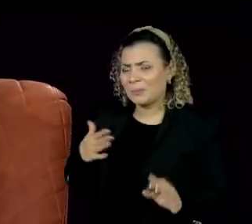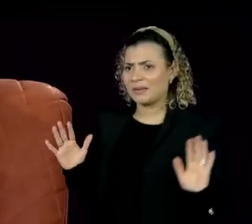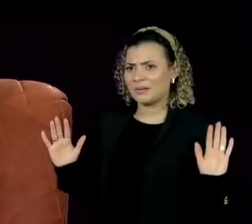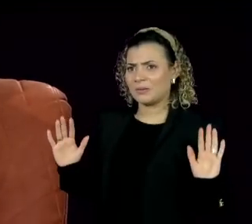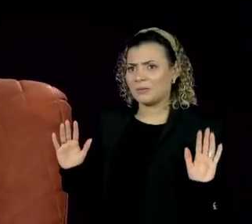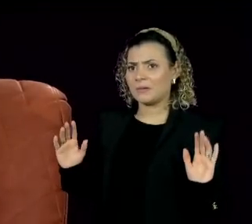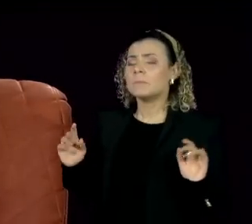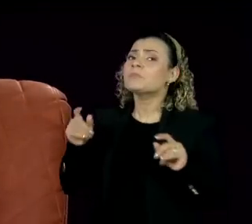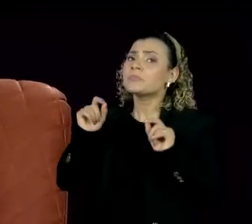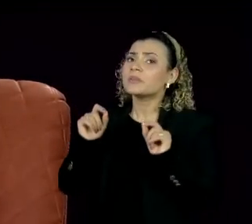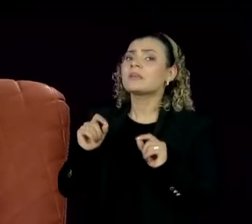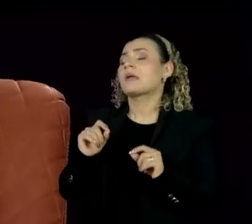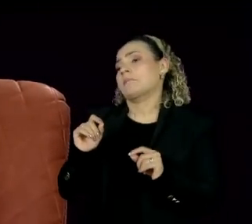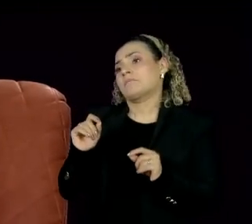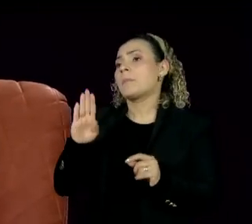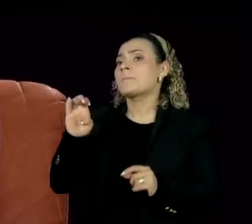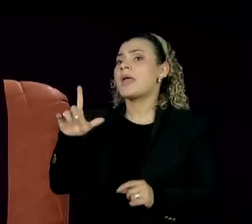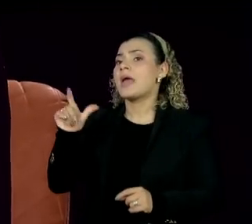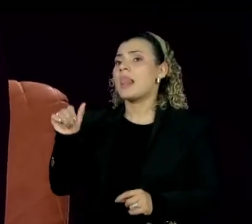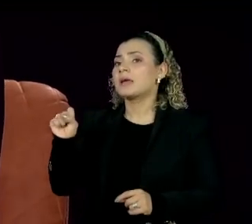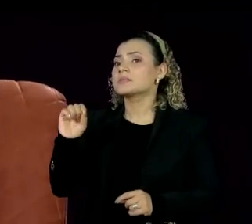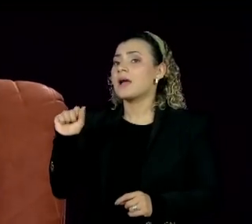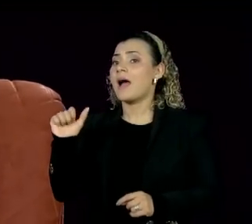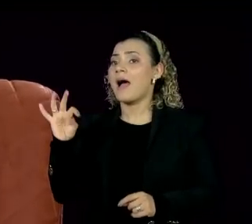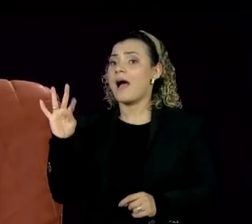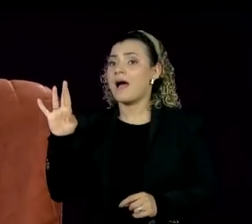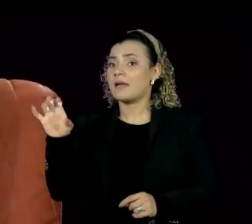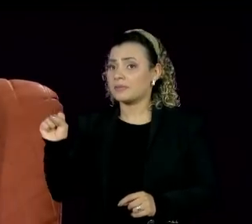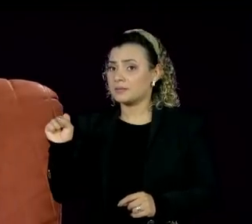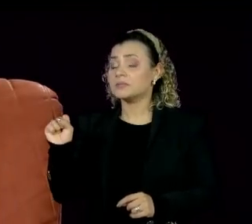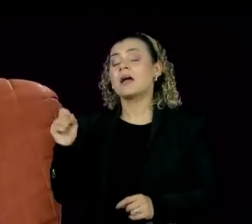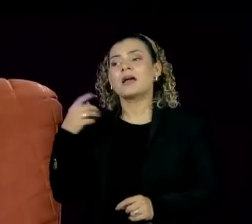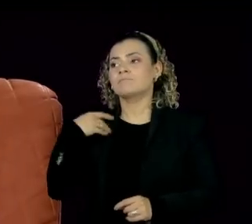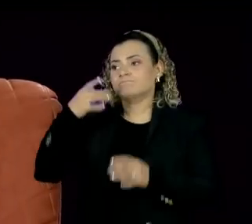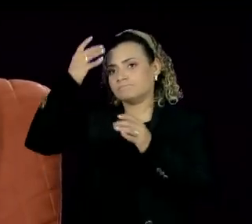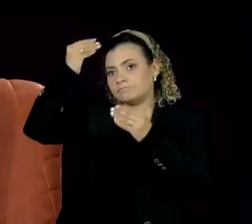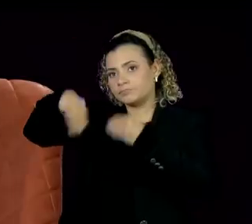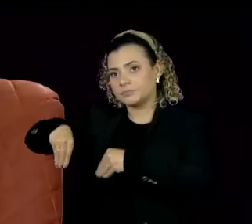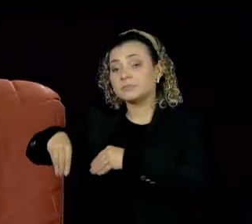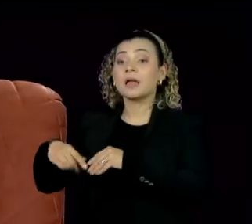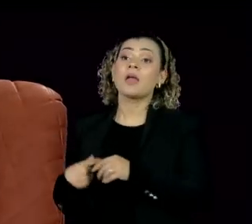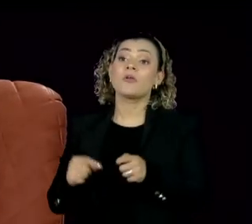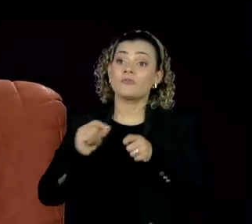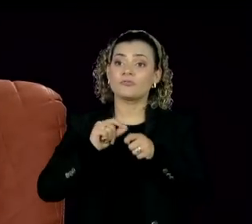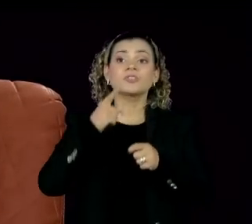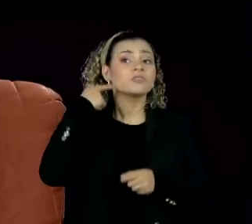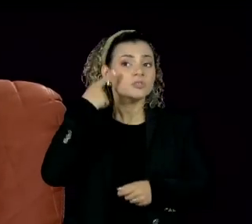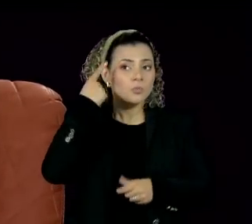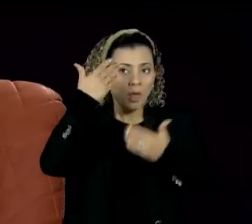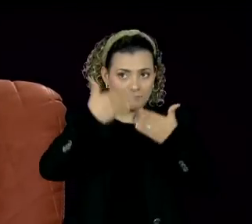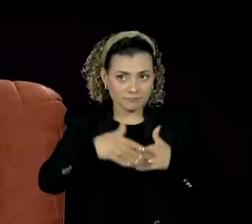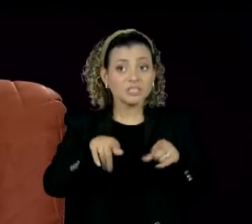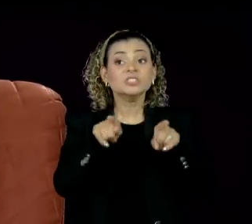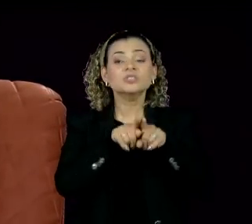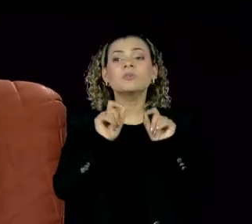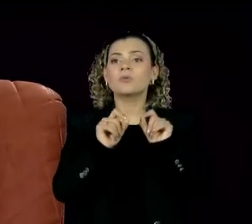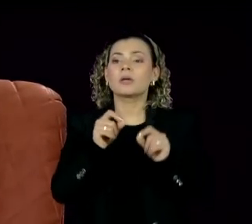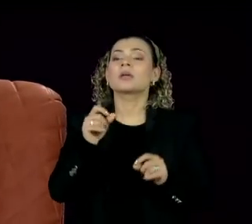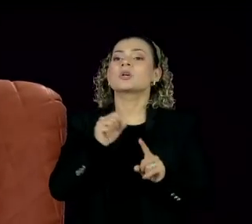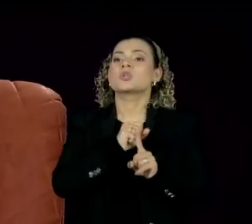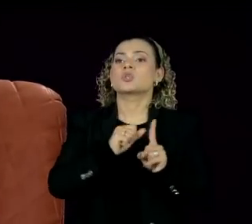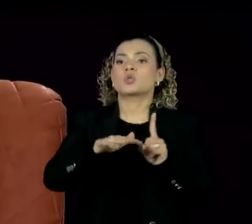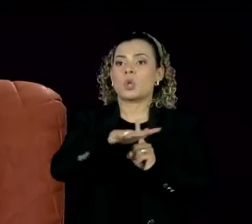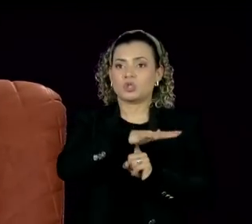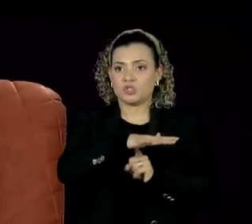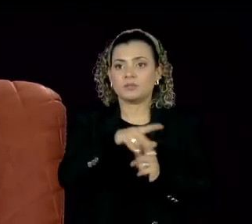Belas Artes, né, uma outra coisa. E aí eu fiz vestibular para Sociologia, que eu sempre curti política, né, sempre gostei